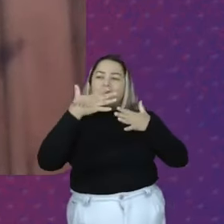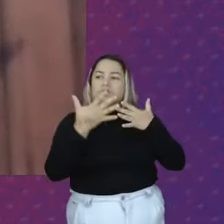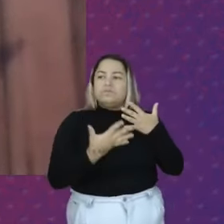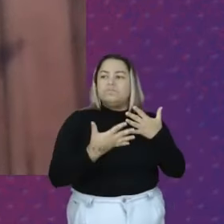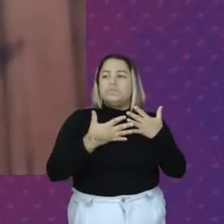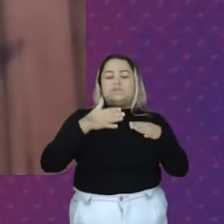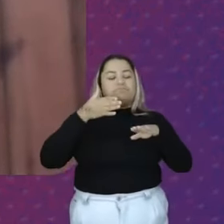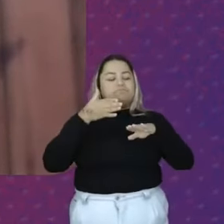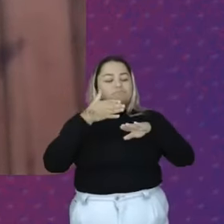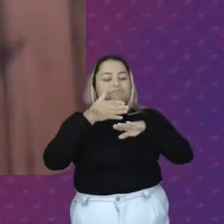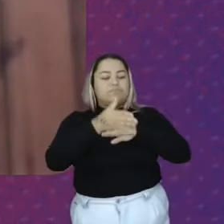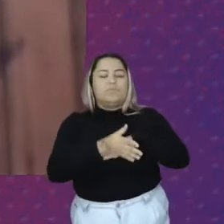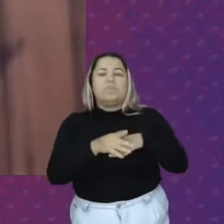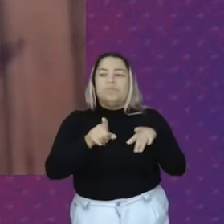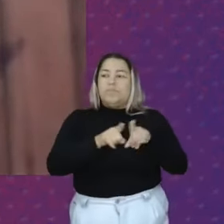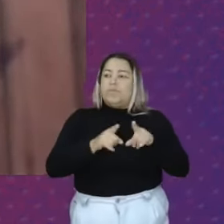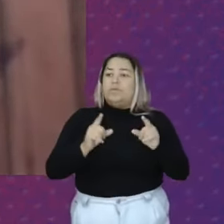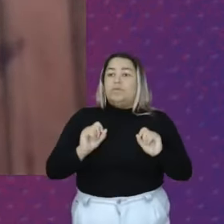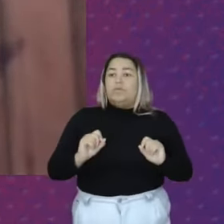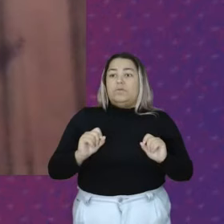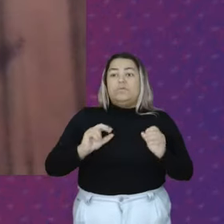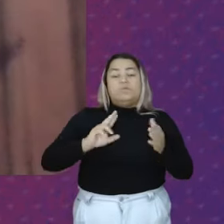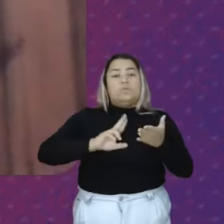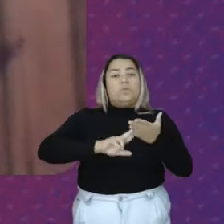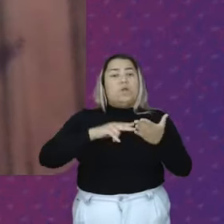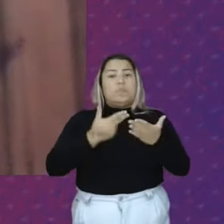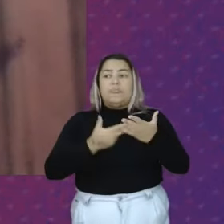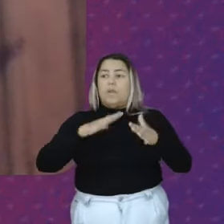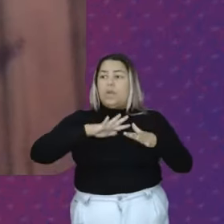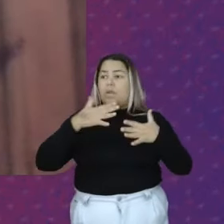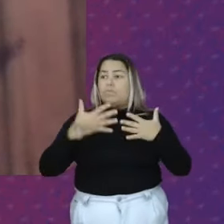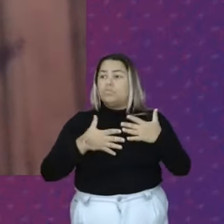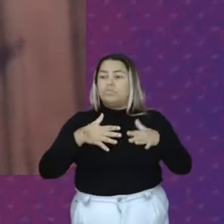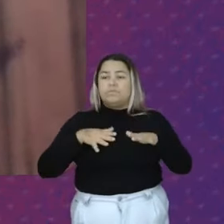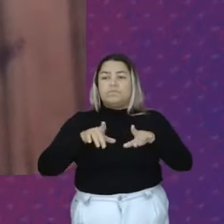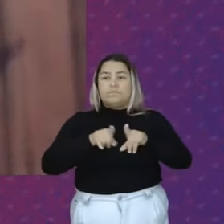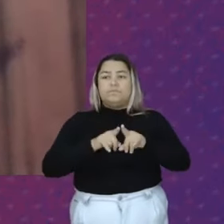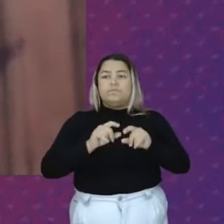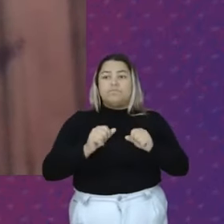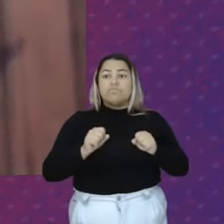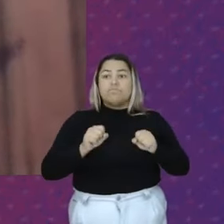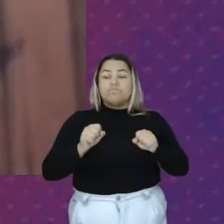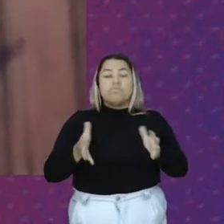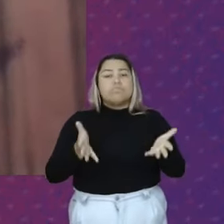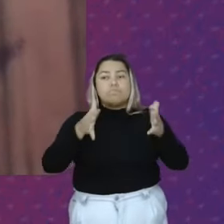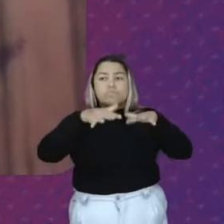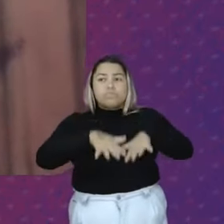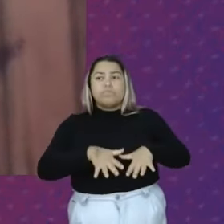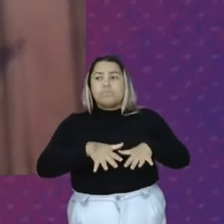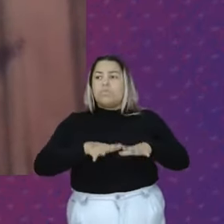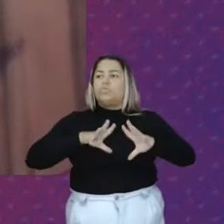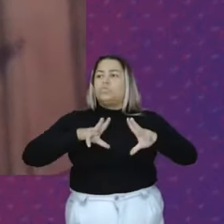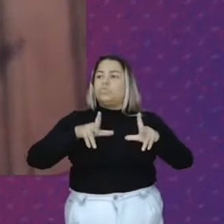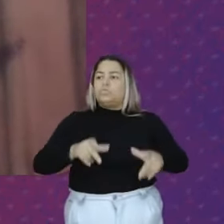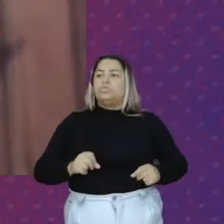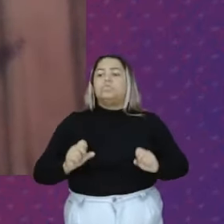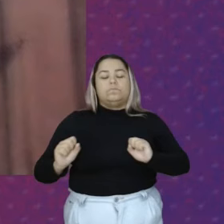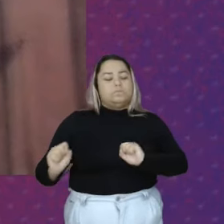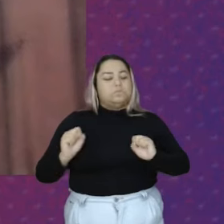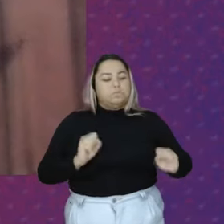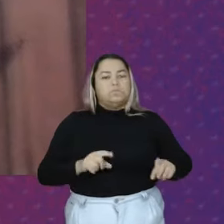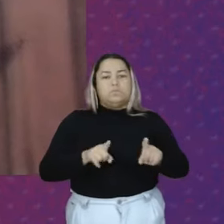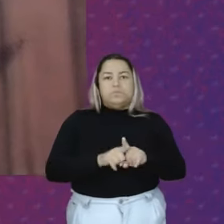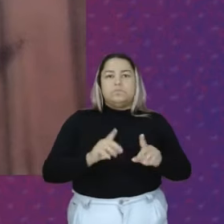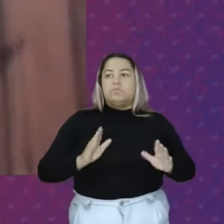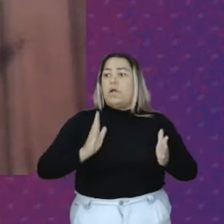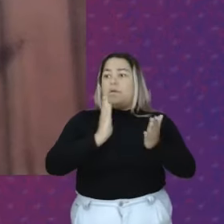a acessibilidade física acessibilidade motora acessibilidade funcional e estrutural arquitetônica a gente consegue quebrar essas